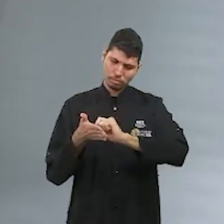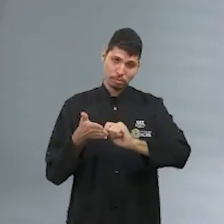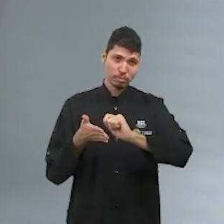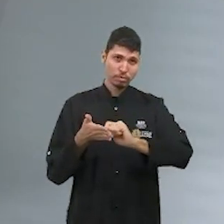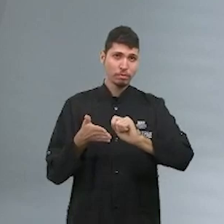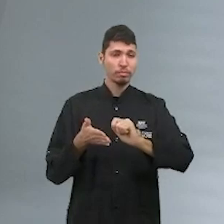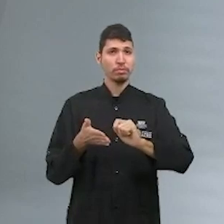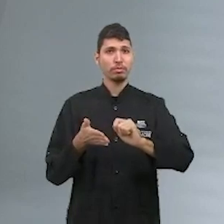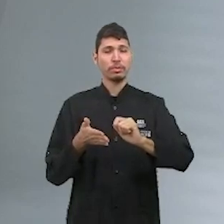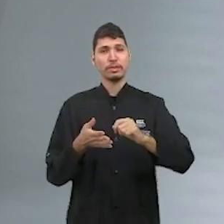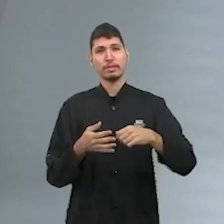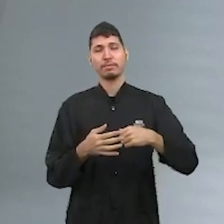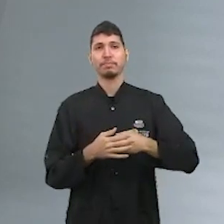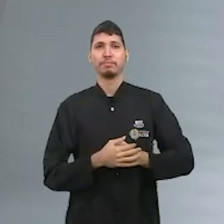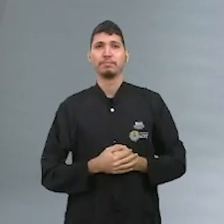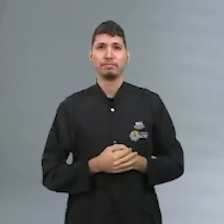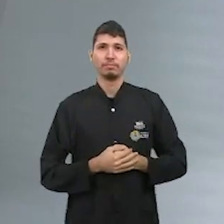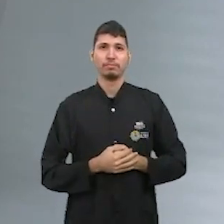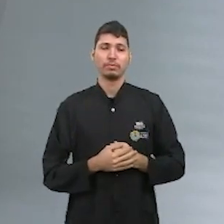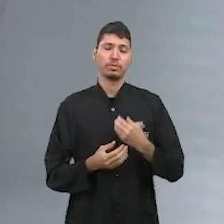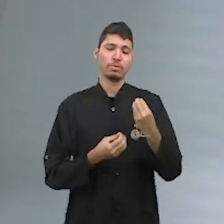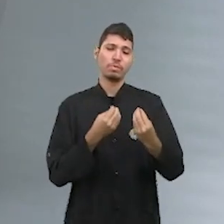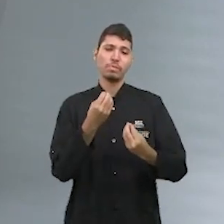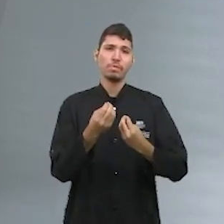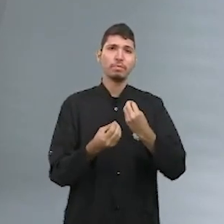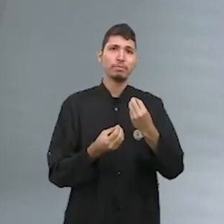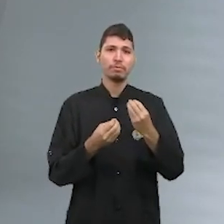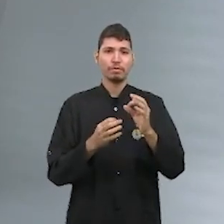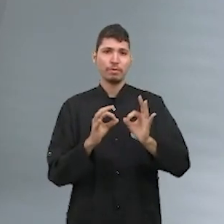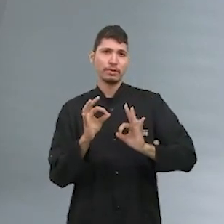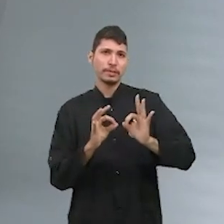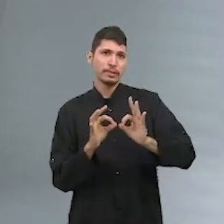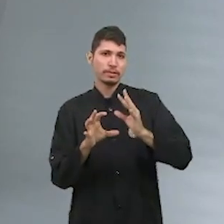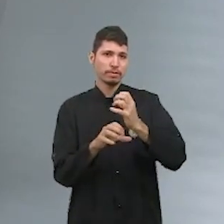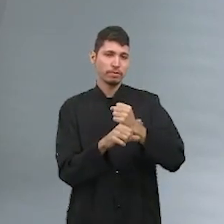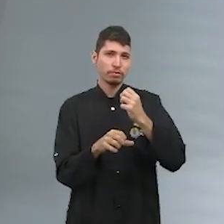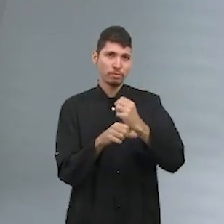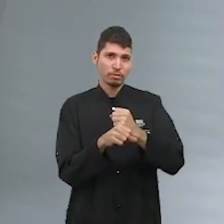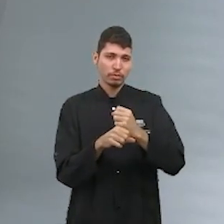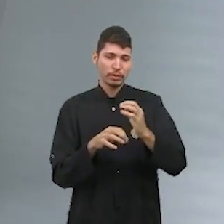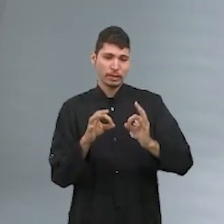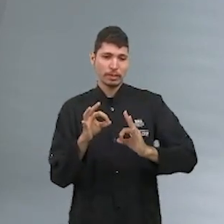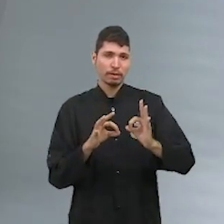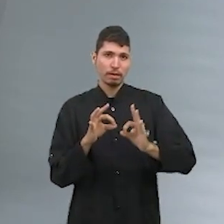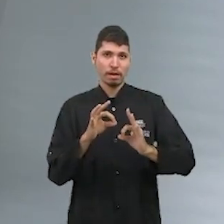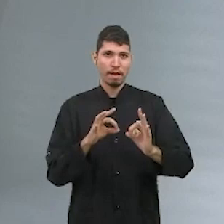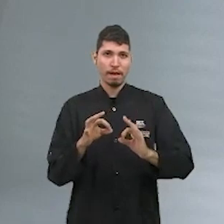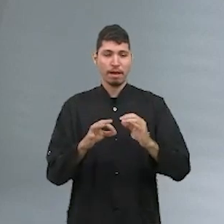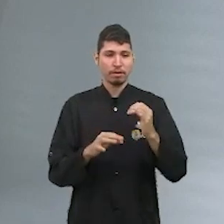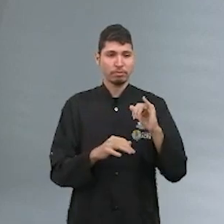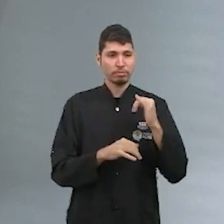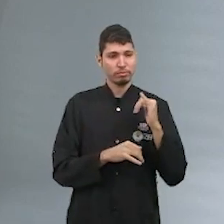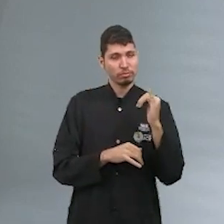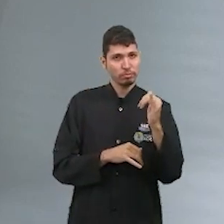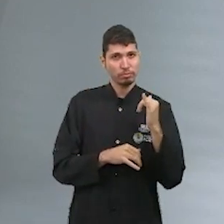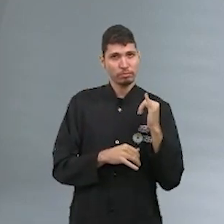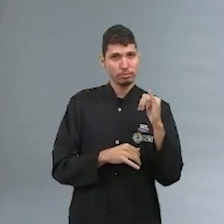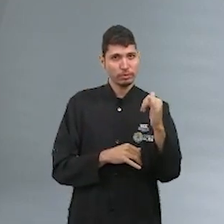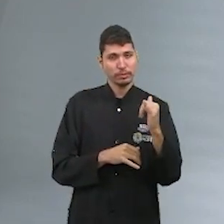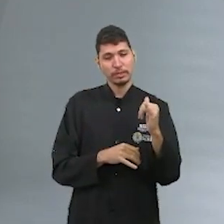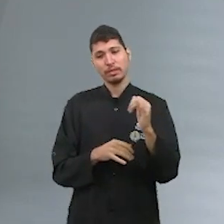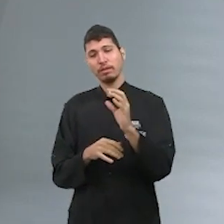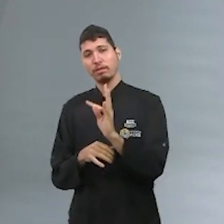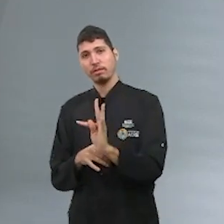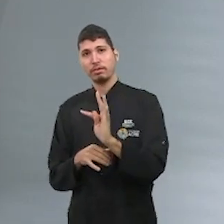a medição, né? Como eu vou medir a corrente e a tensão, né? A corrente elétrica e